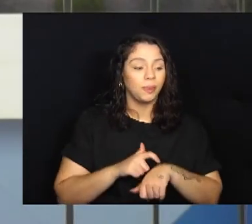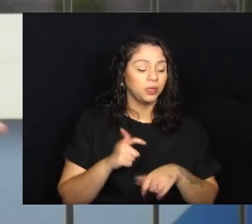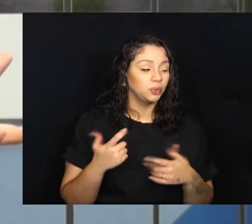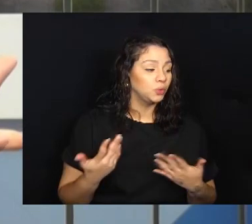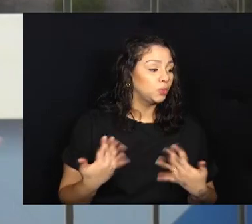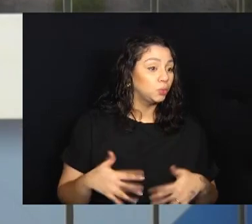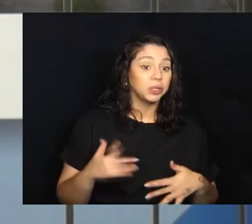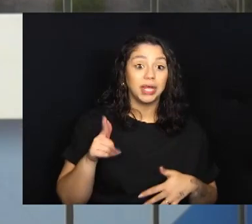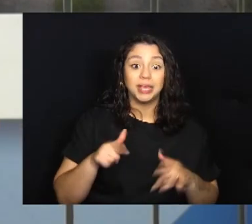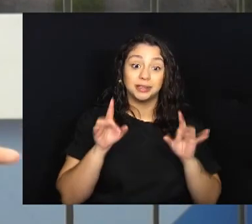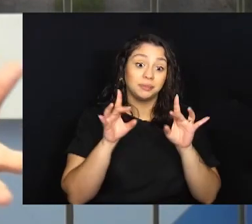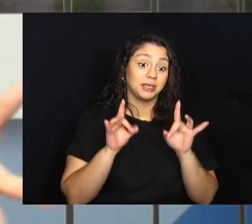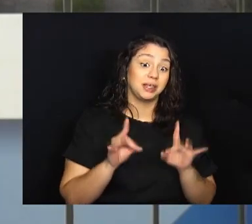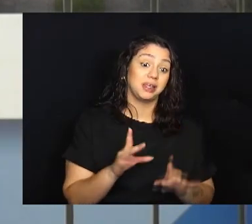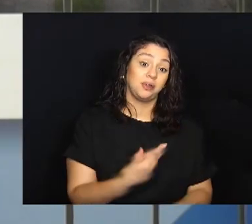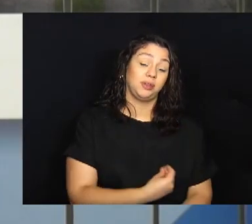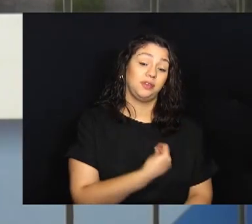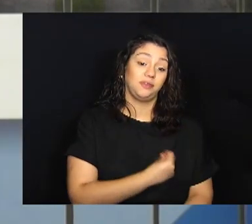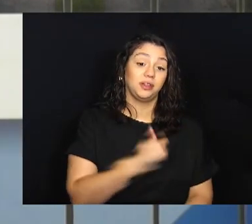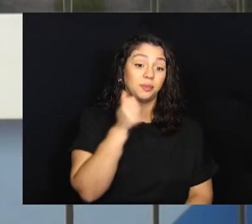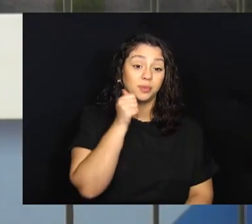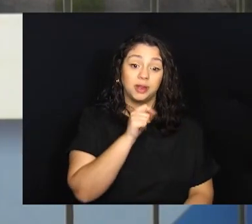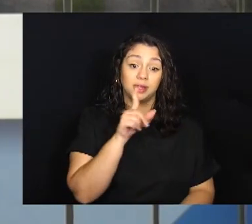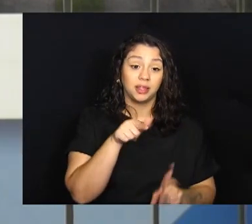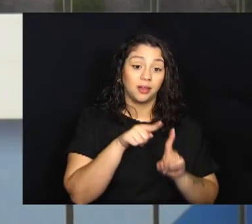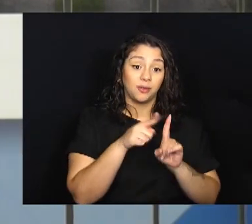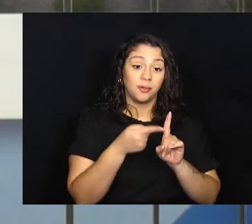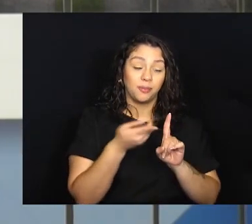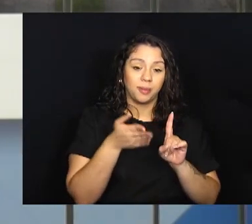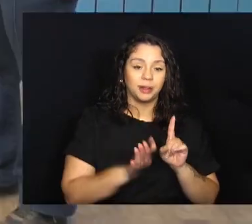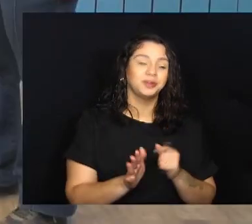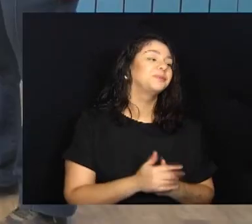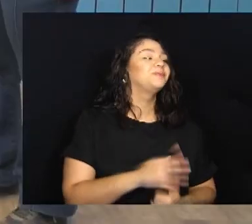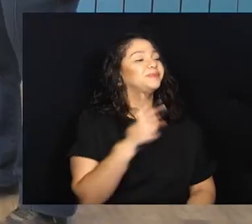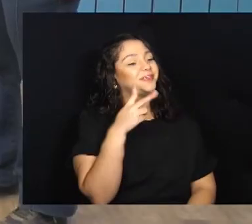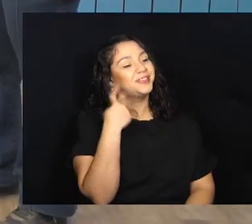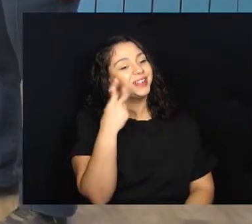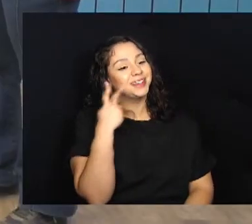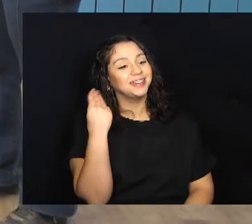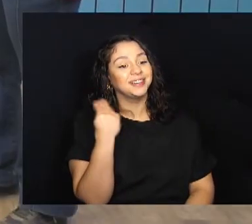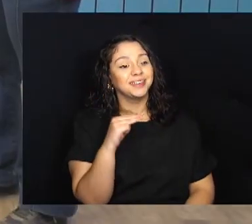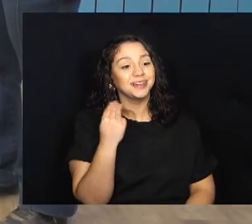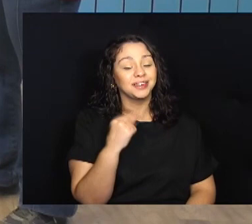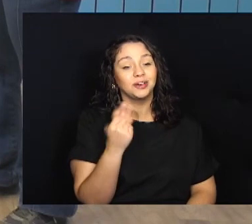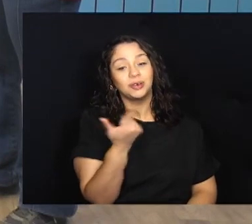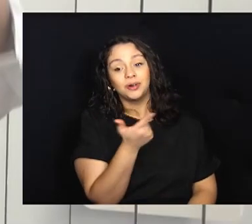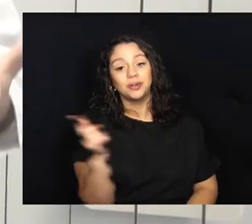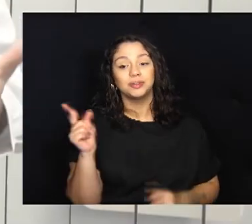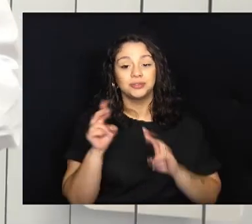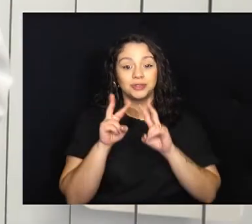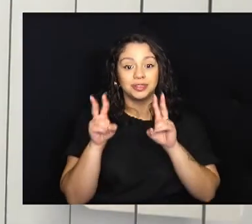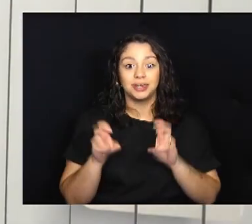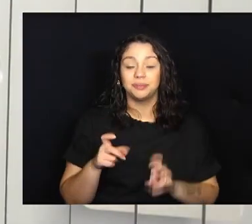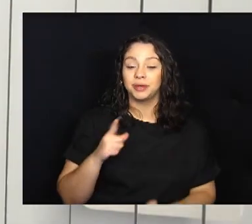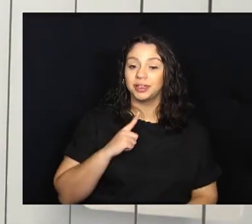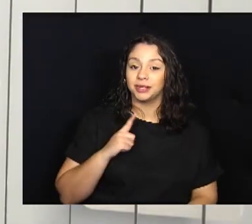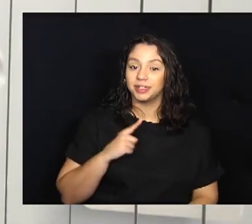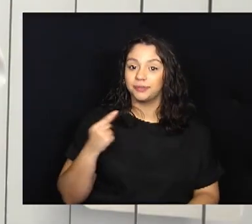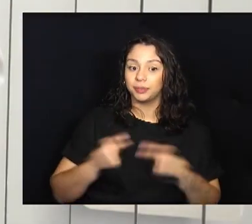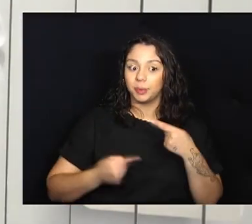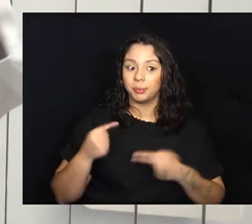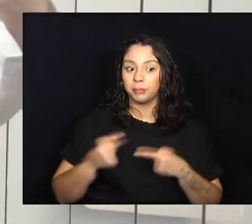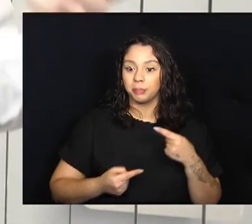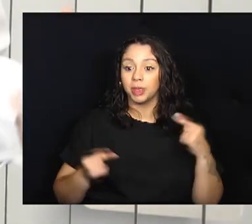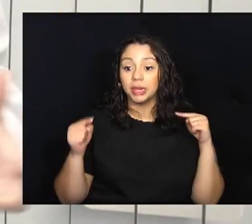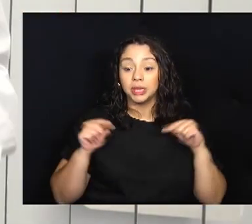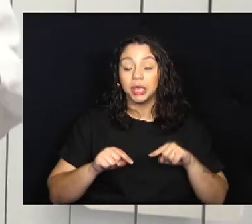tão especial, né, na vida da mulher, que é o parto. Sem dúvida. Vereadora Mariana Conte, outro assunto que tomou conta aqui da Câmara foi